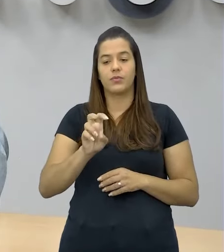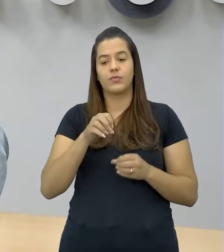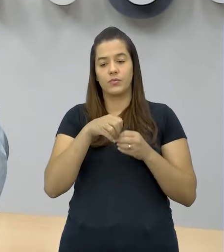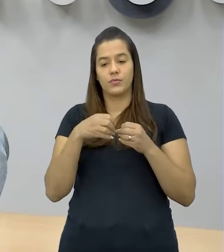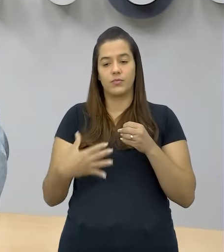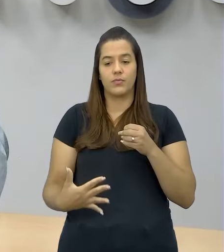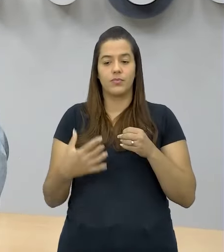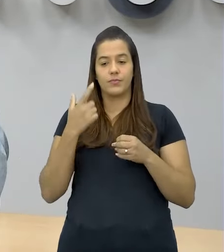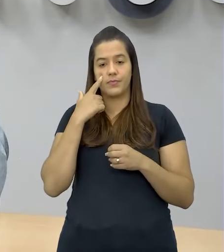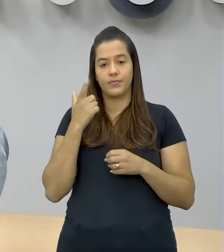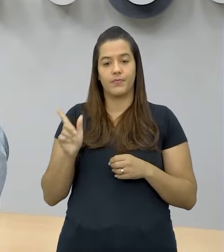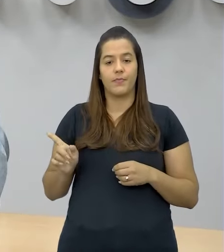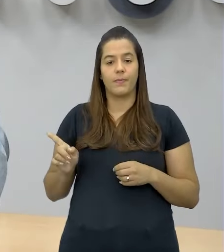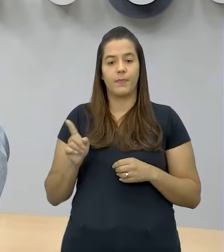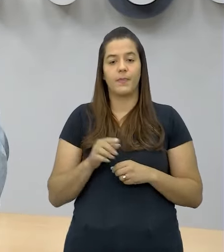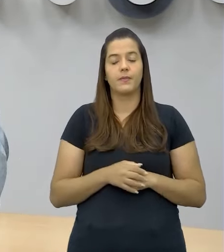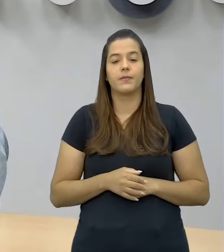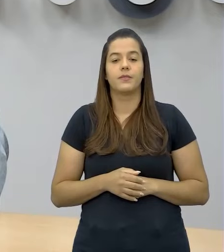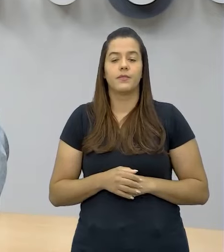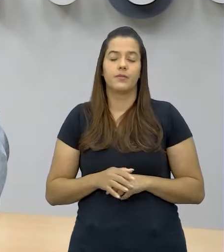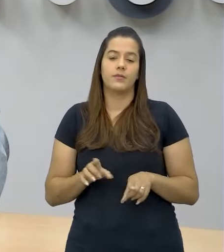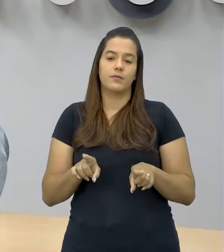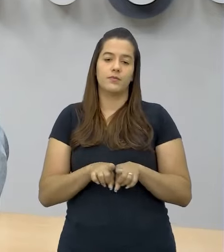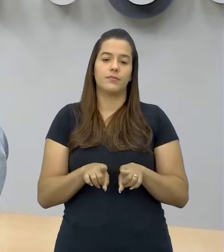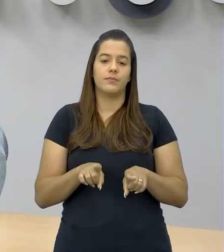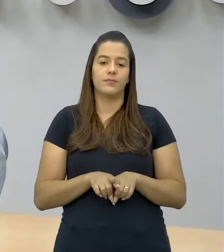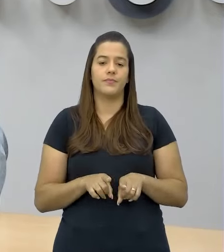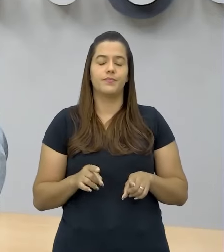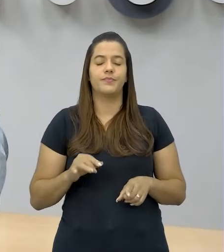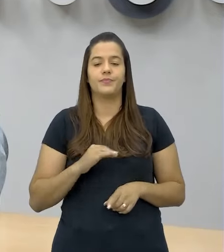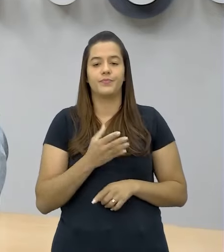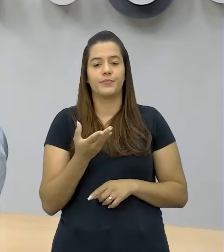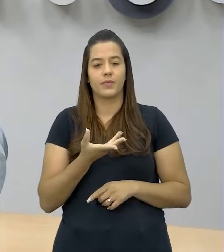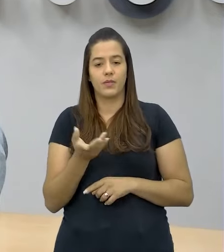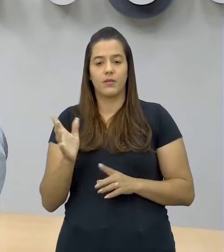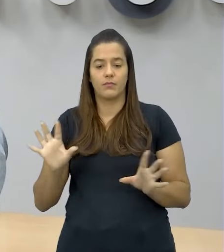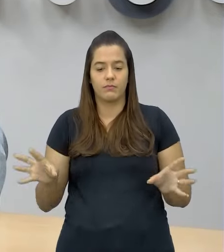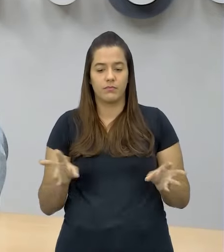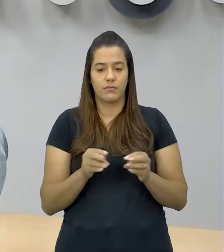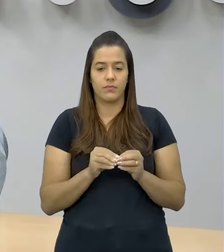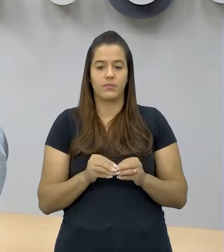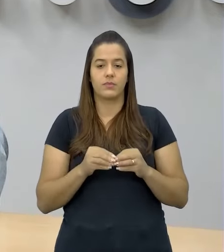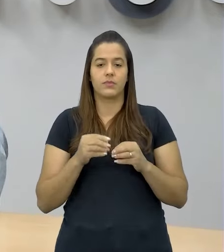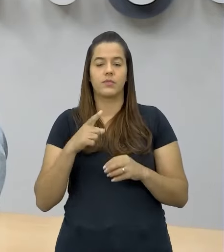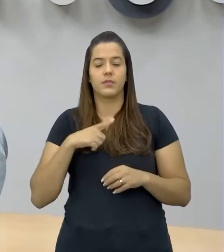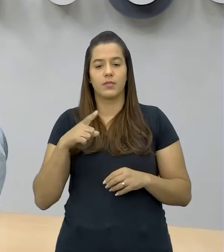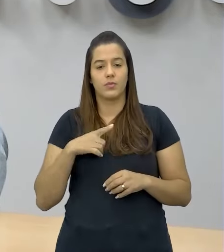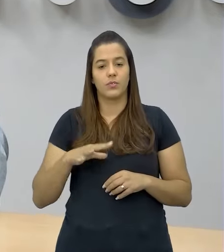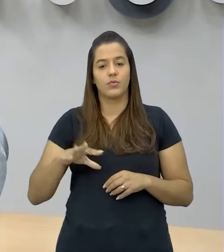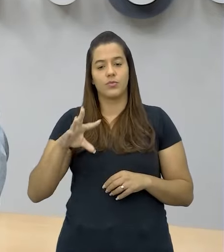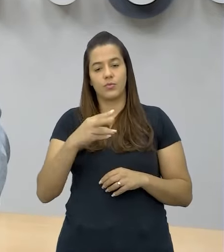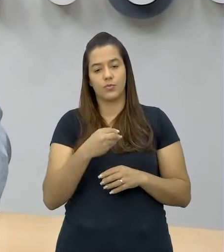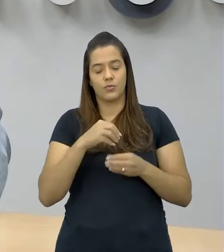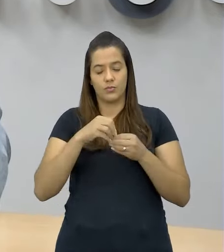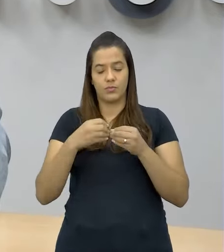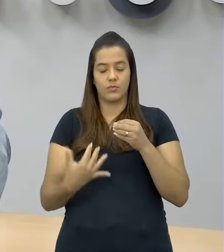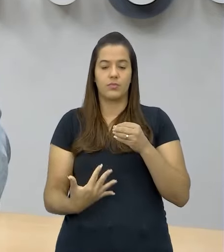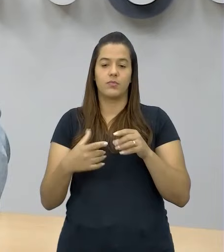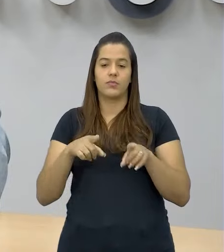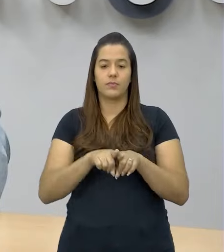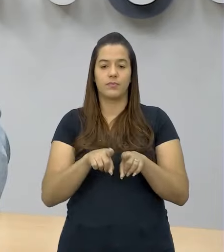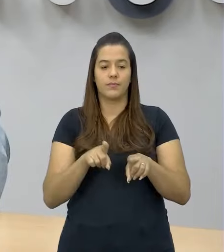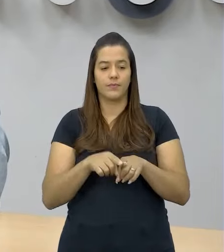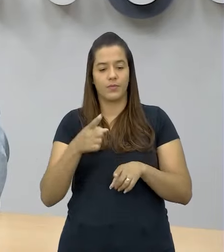componente, dessa unidade curricular, ela é uma espécie de culminância de todo o componente, mas isso a gente